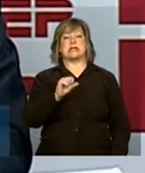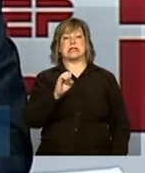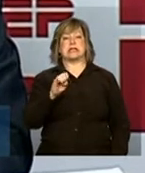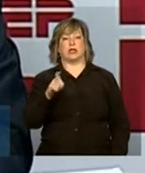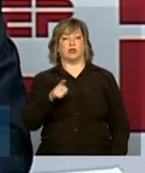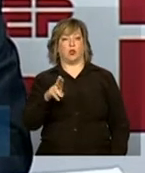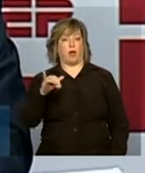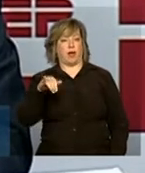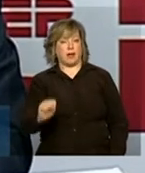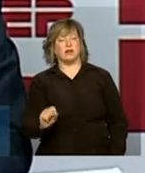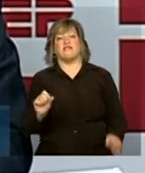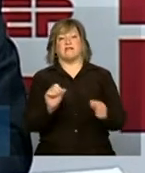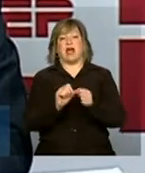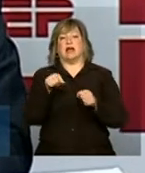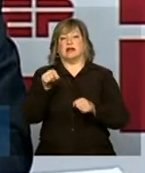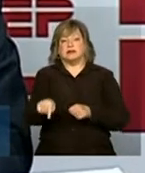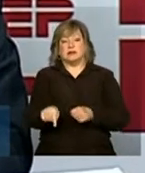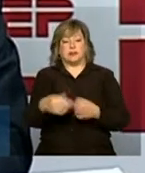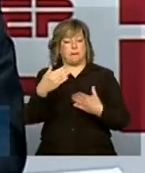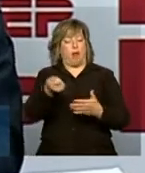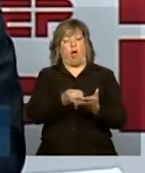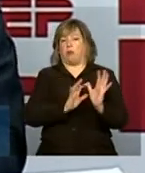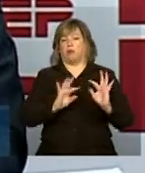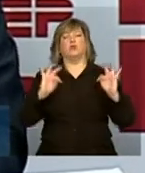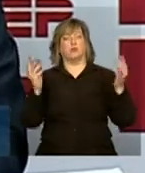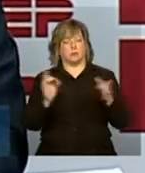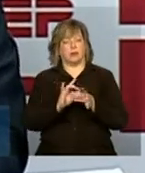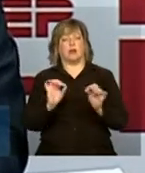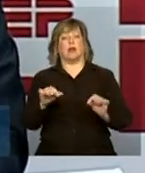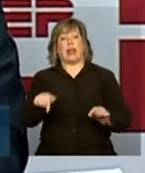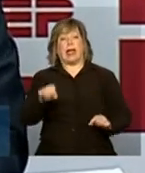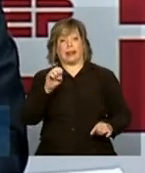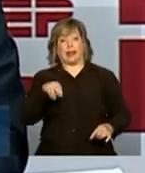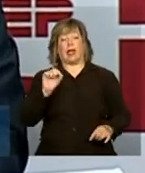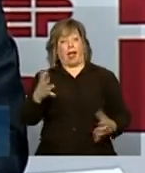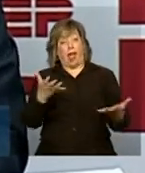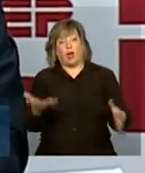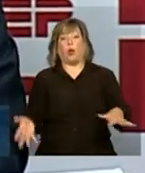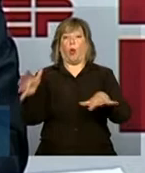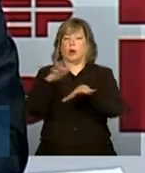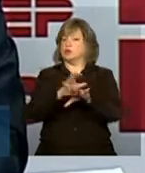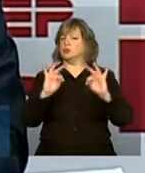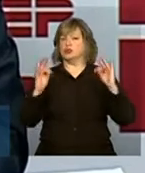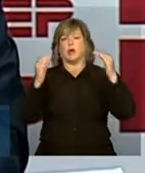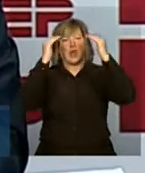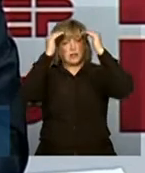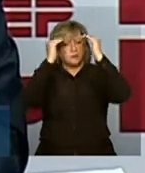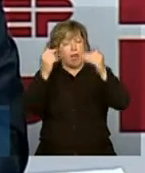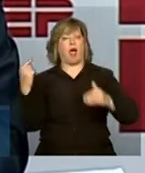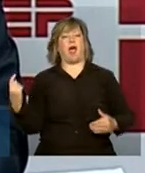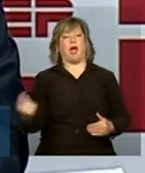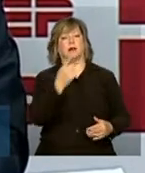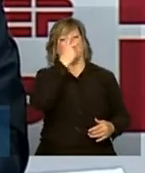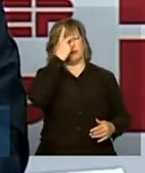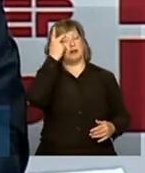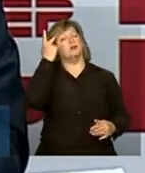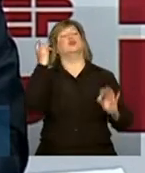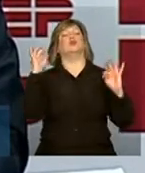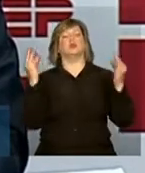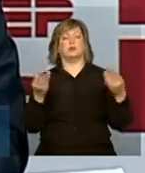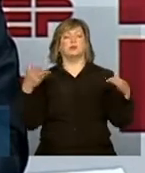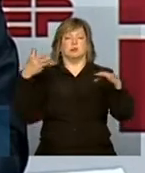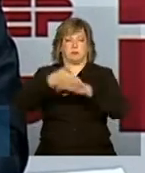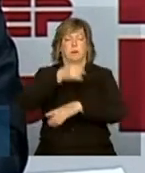exame, porque o exame, a grande motivação do Enem é a inclusão, é permitir o respeito a cada um, a plena